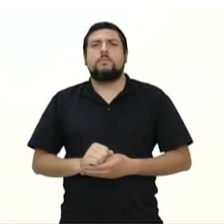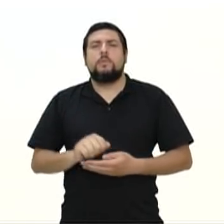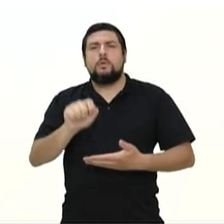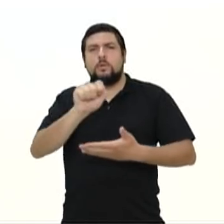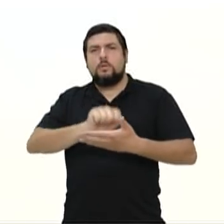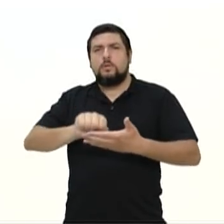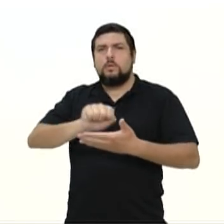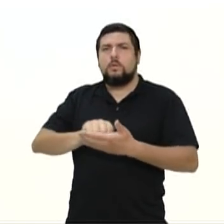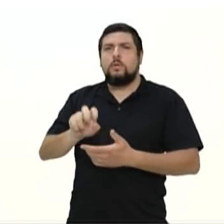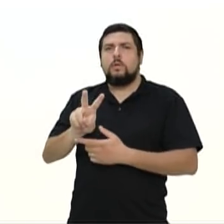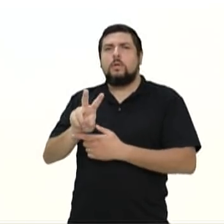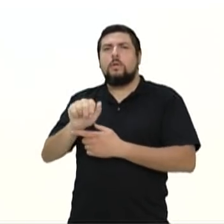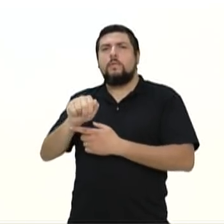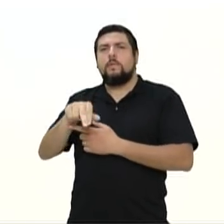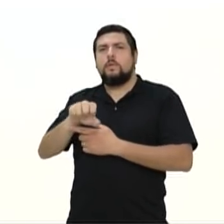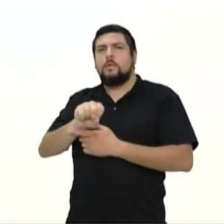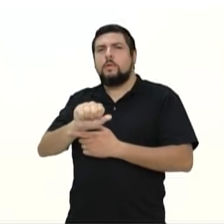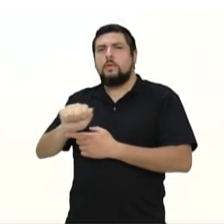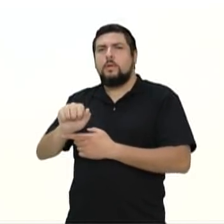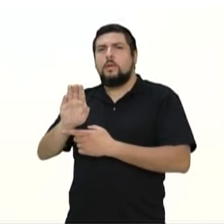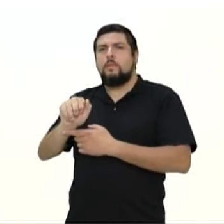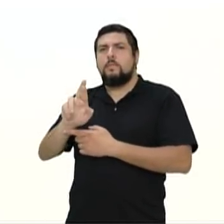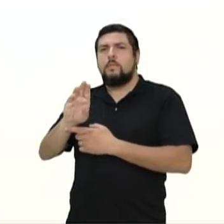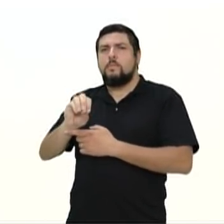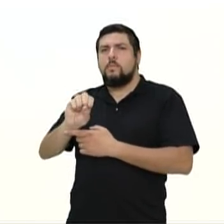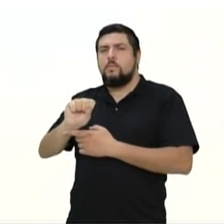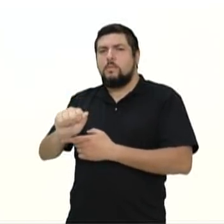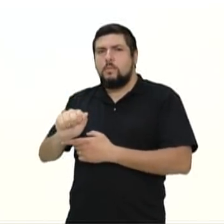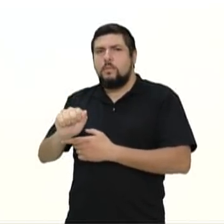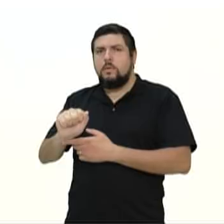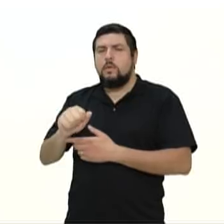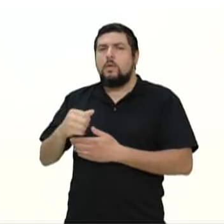e publicado em 20 de 1 de 2018, às